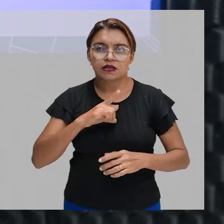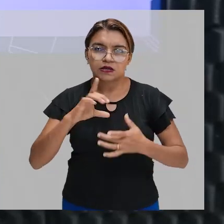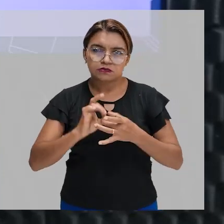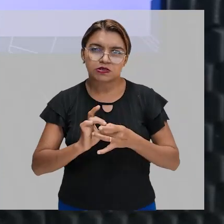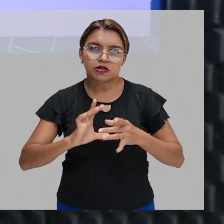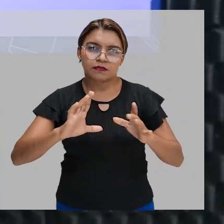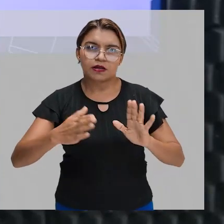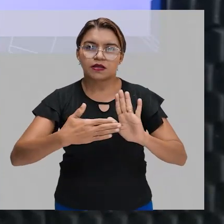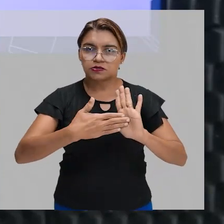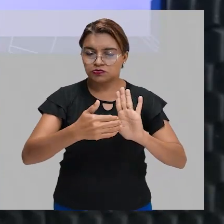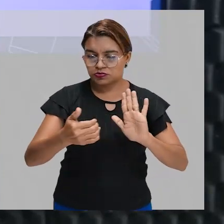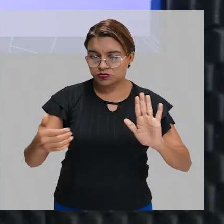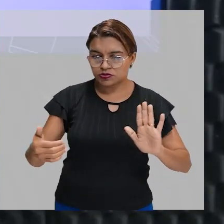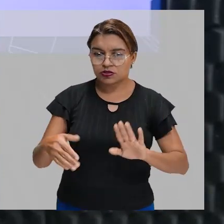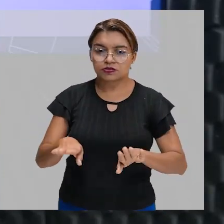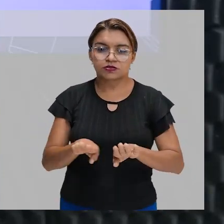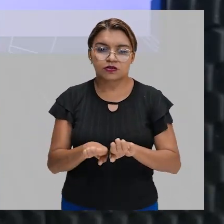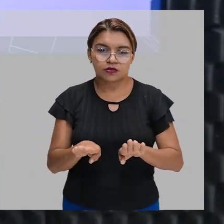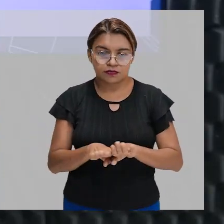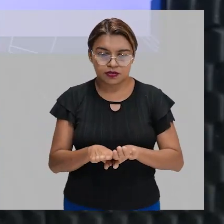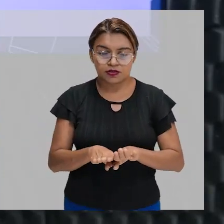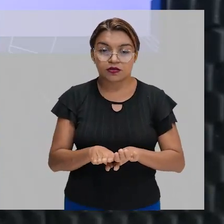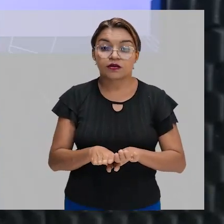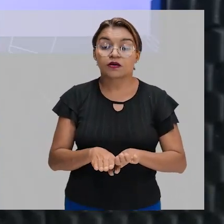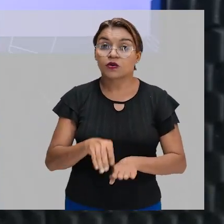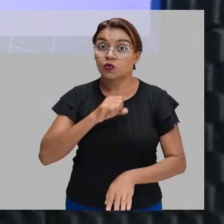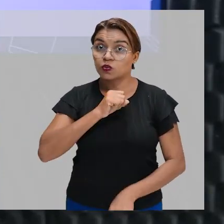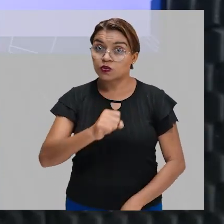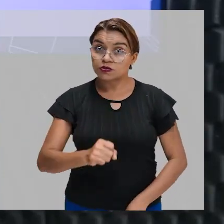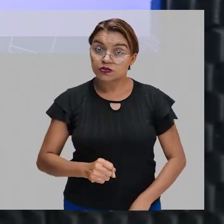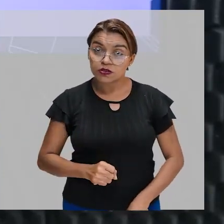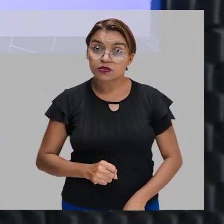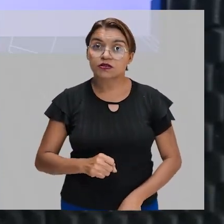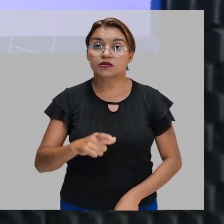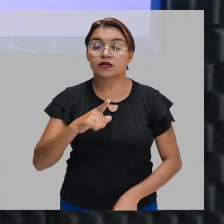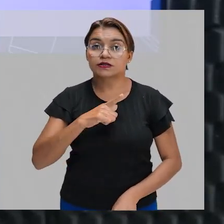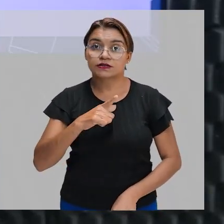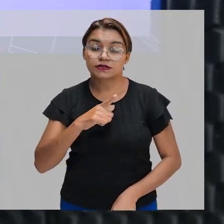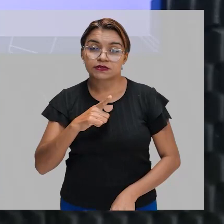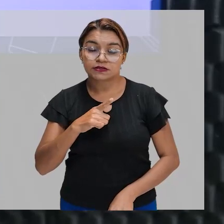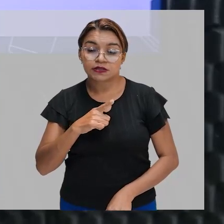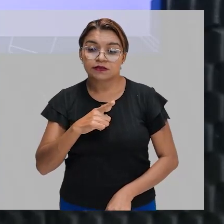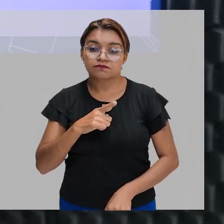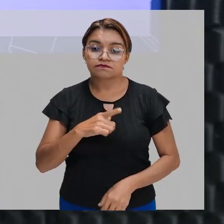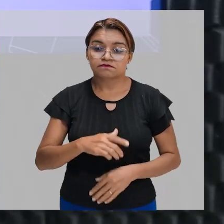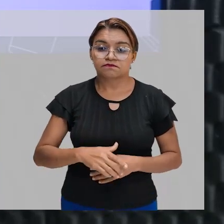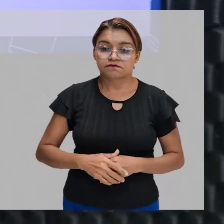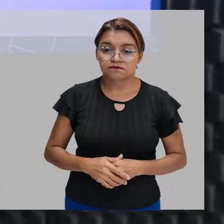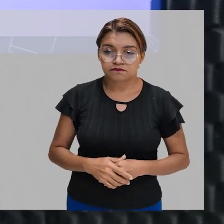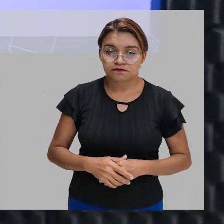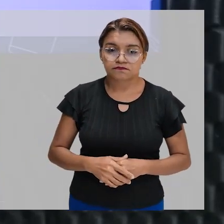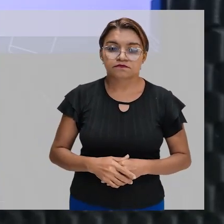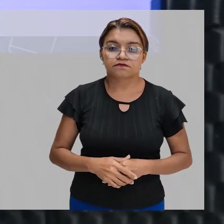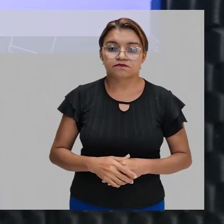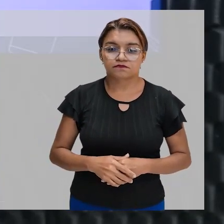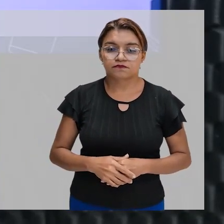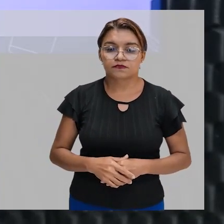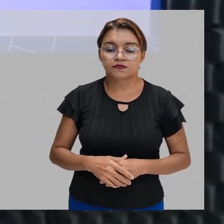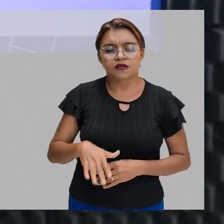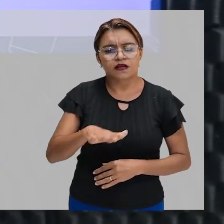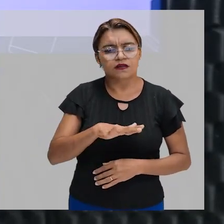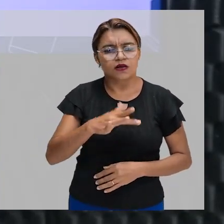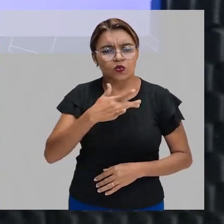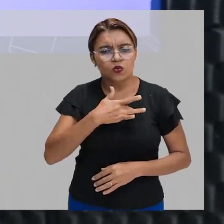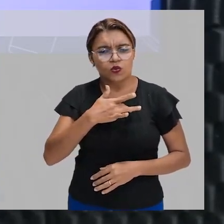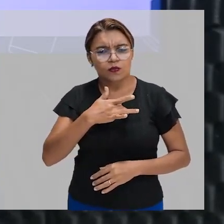na estética o presbítero o presbítero implica em atualização em grande escala de expedientes como os romantismo